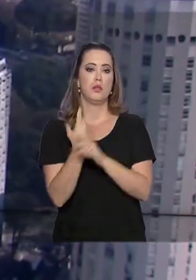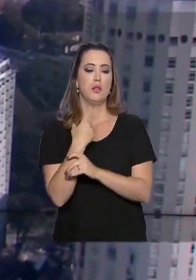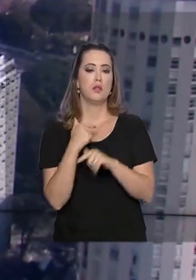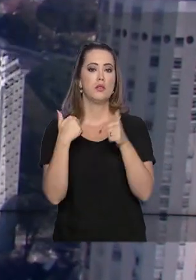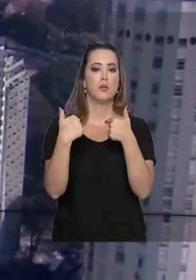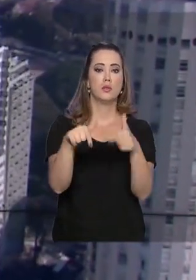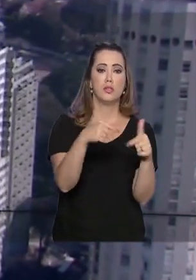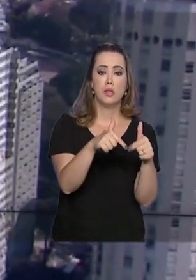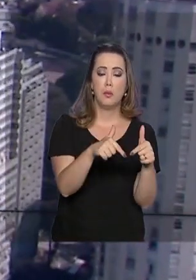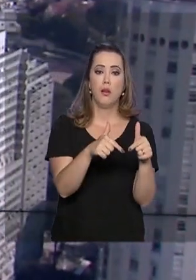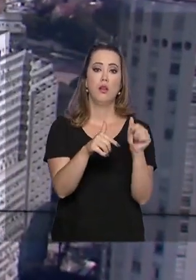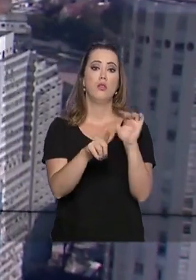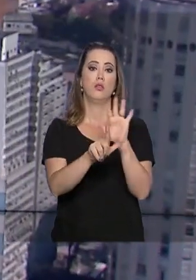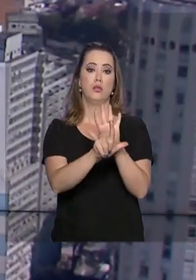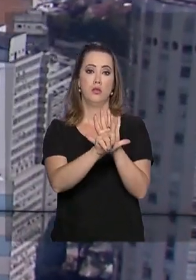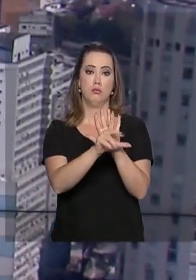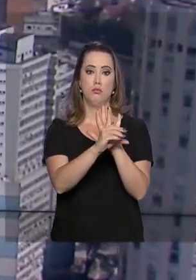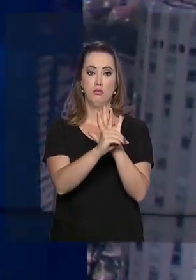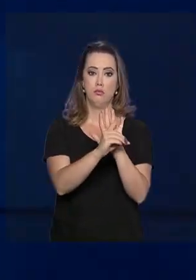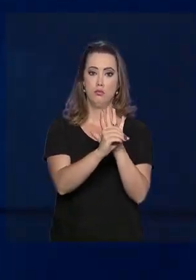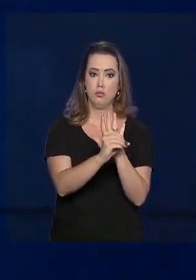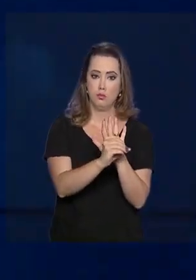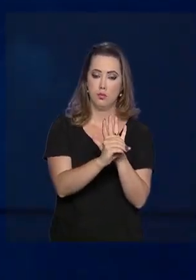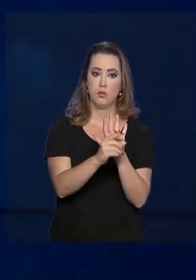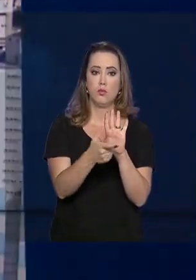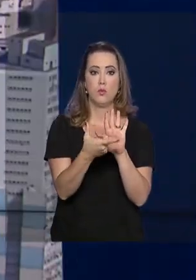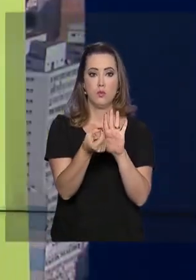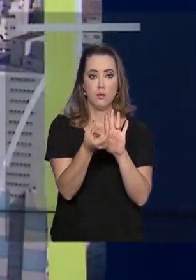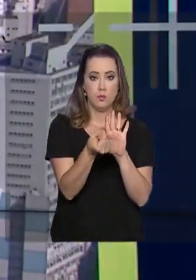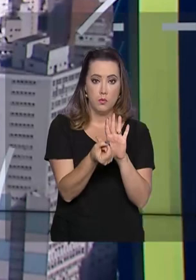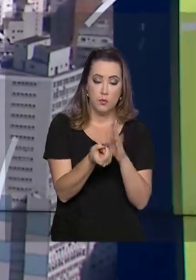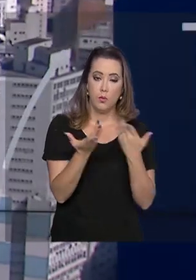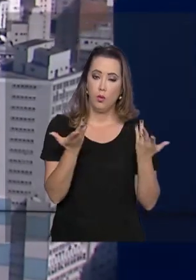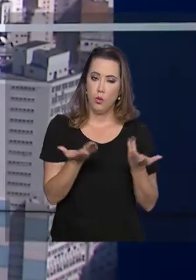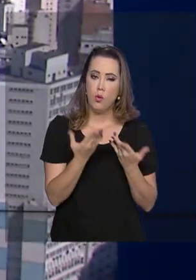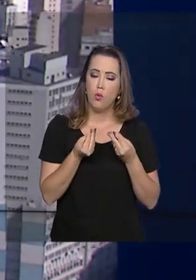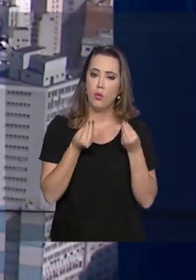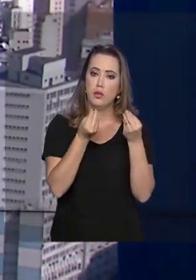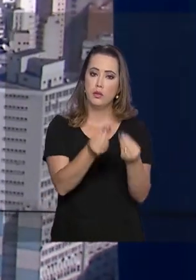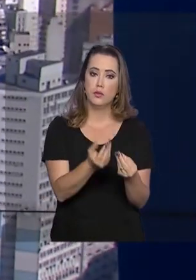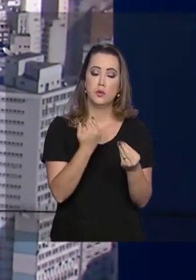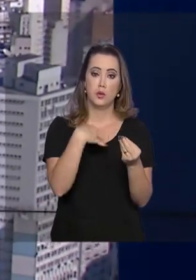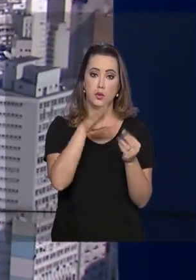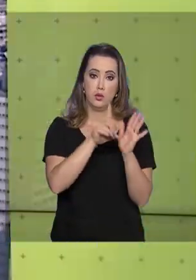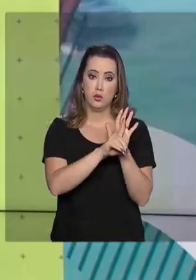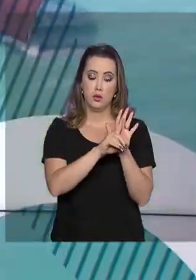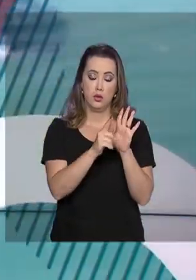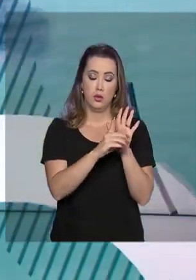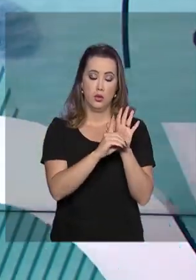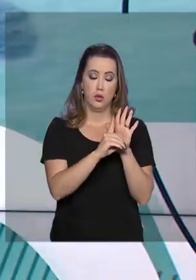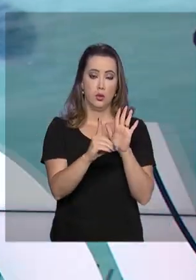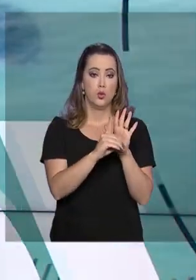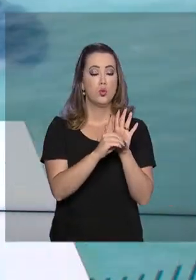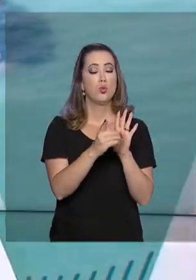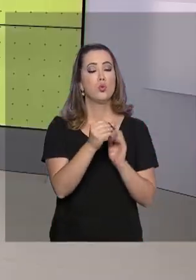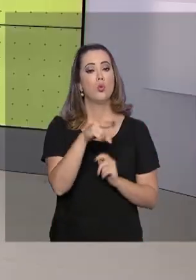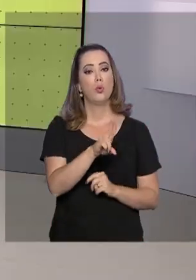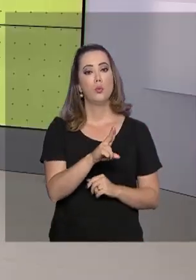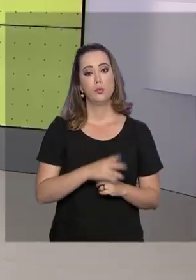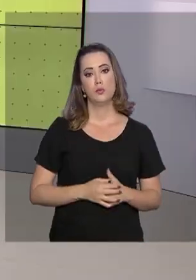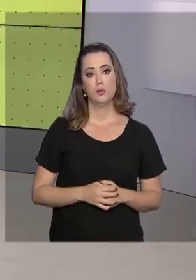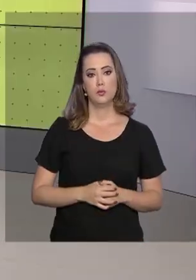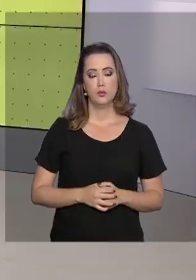a elaboração e execução da lei orçamentária de 2020 o envio foi publicado em edição extra do diário oficial da